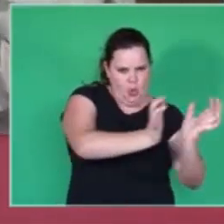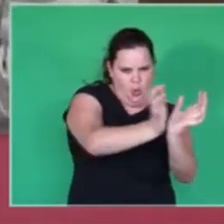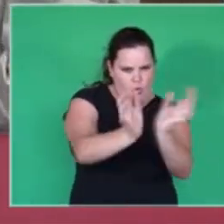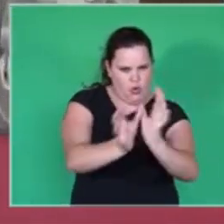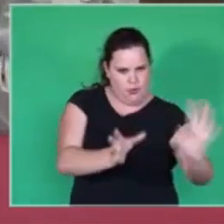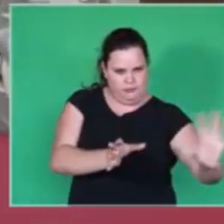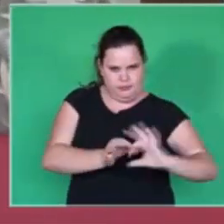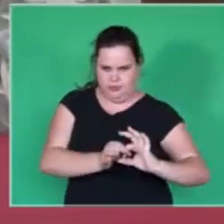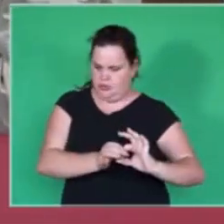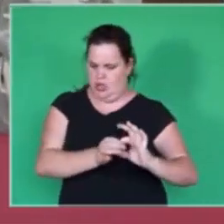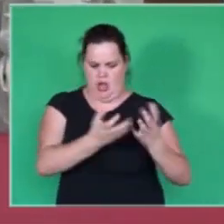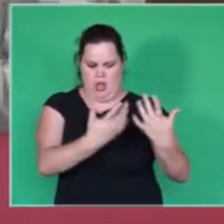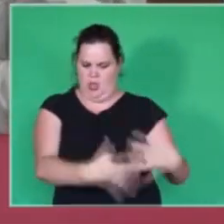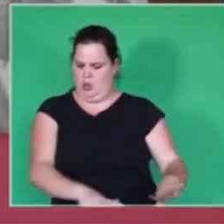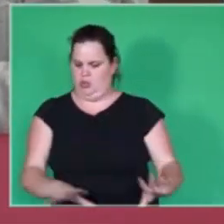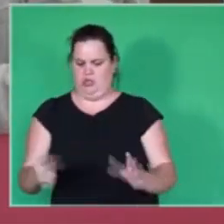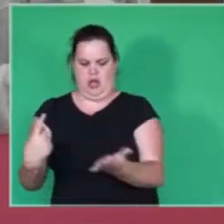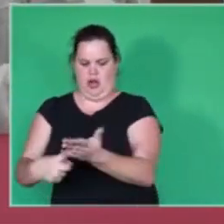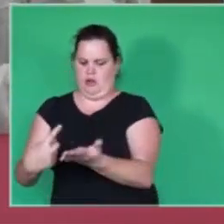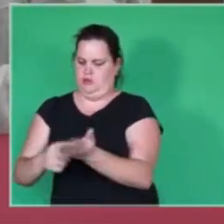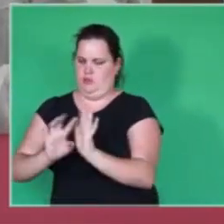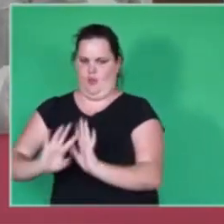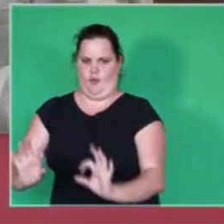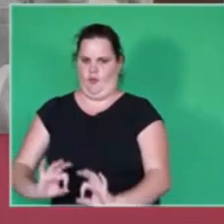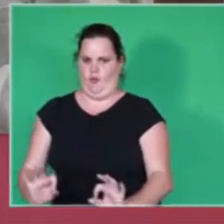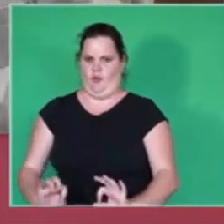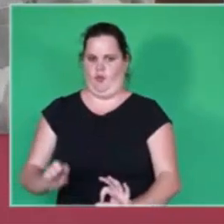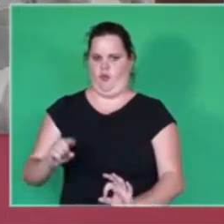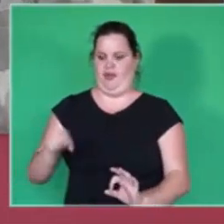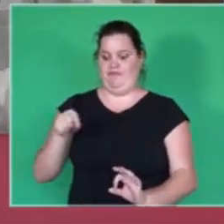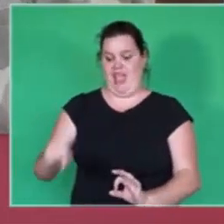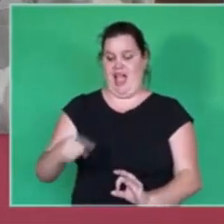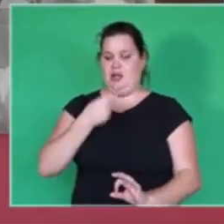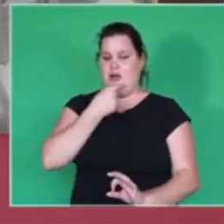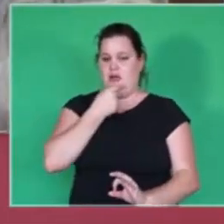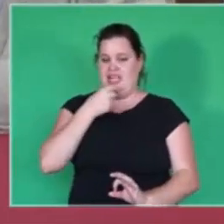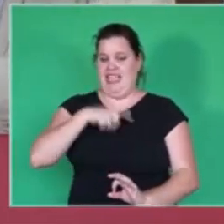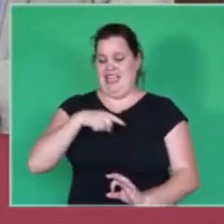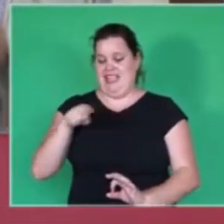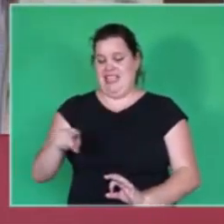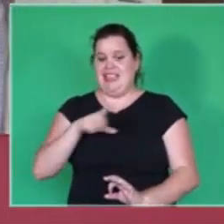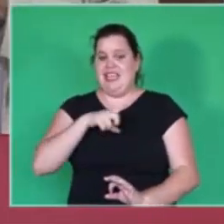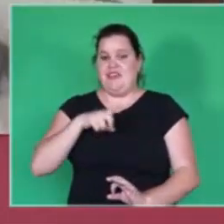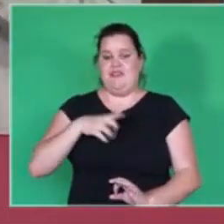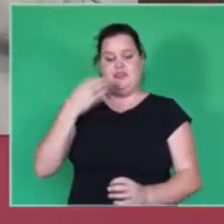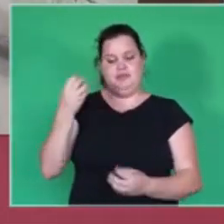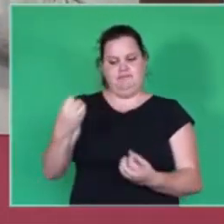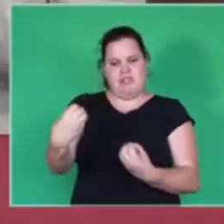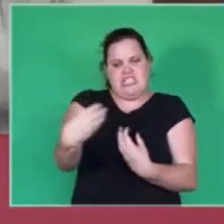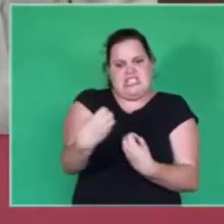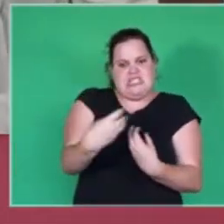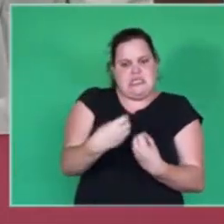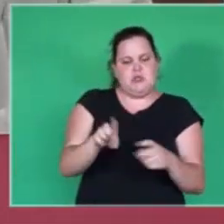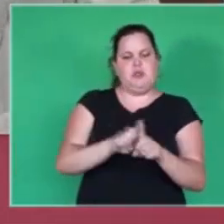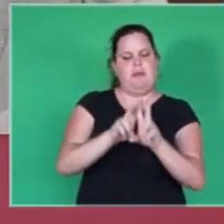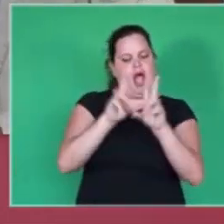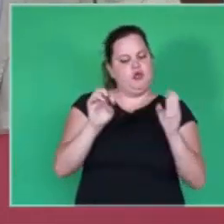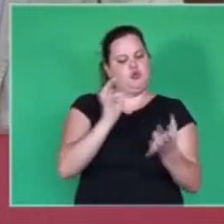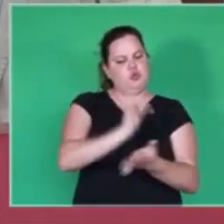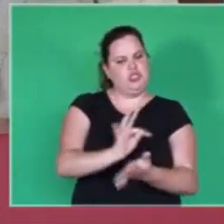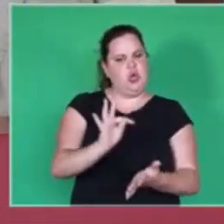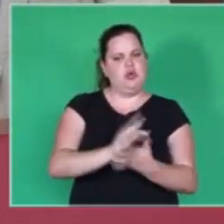certa forma, trouxe para cá grandes ensinos, faculdades e tudo, também de teologia que